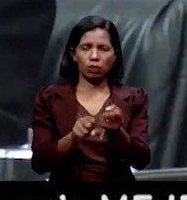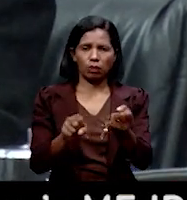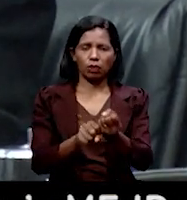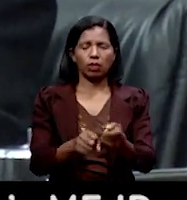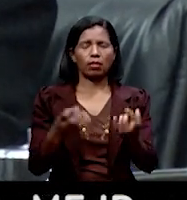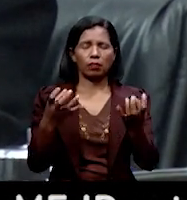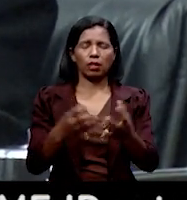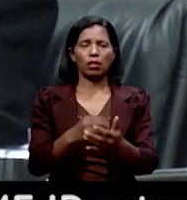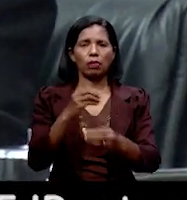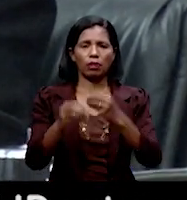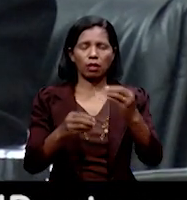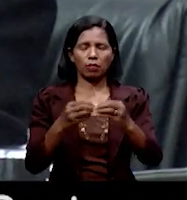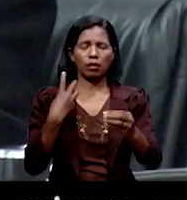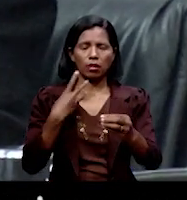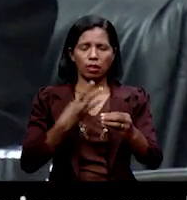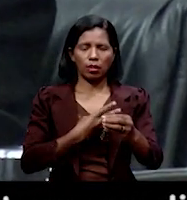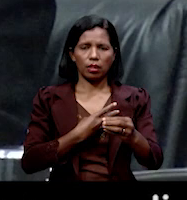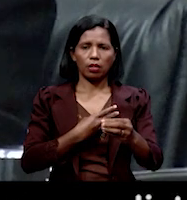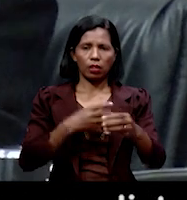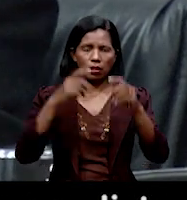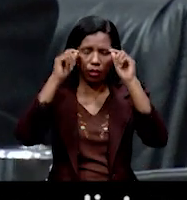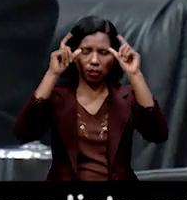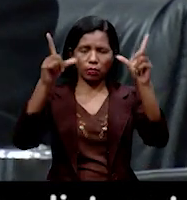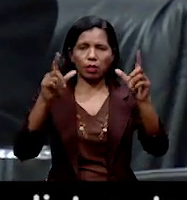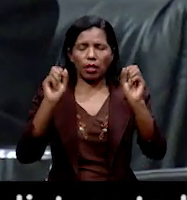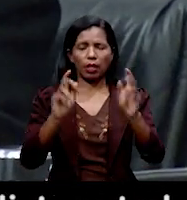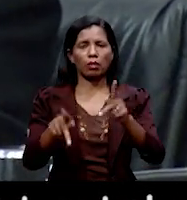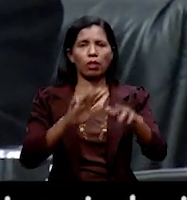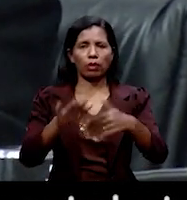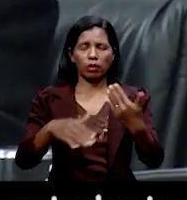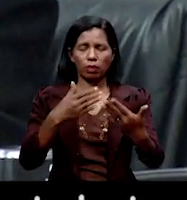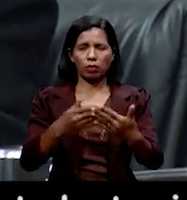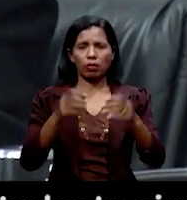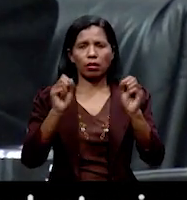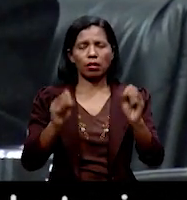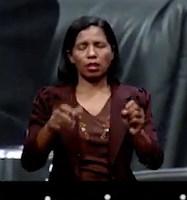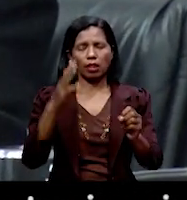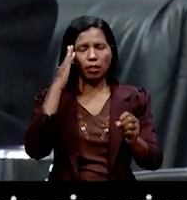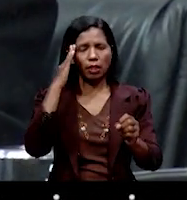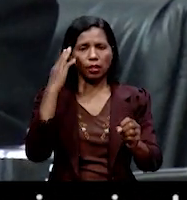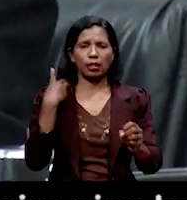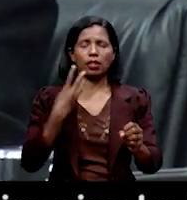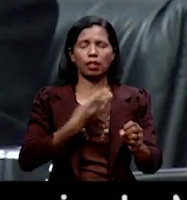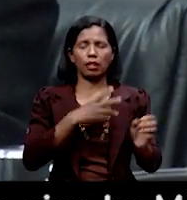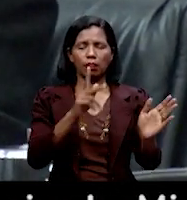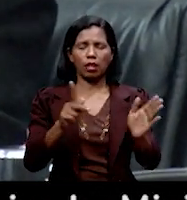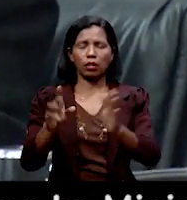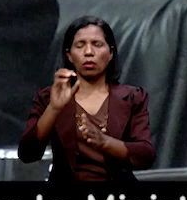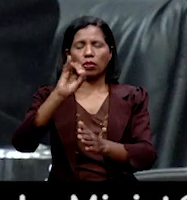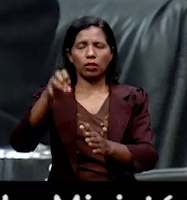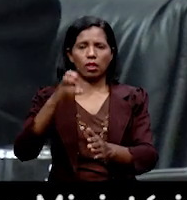para o esclarecimento dos timorenses e para um melhor conhecimento das grandes opções do plano e o orçamento para o próximo